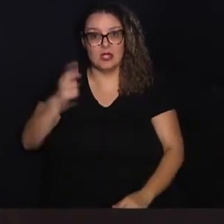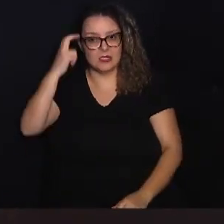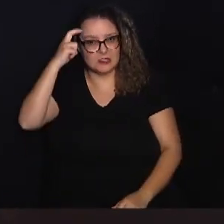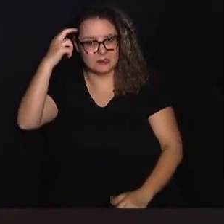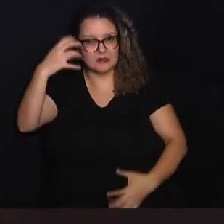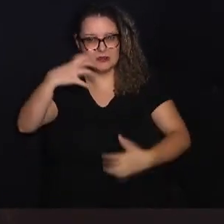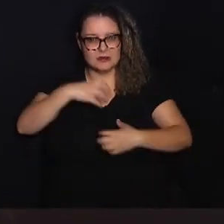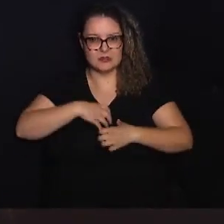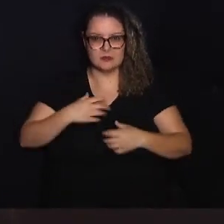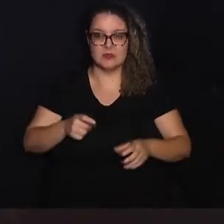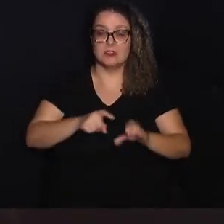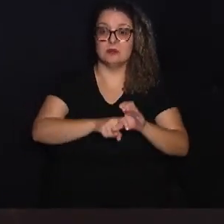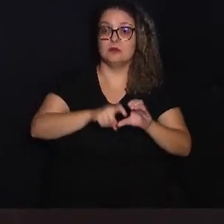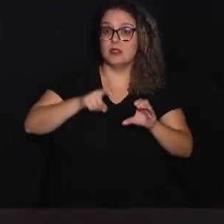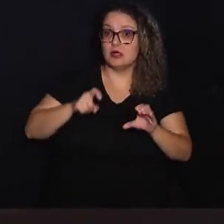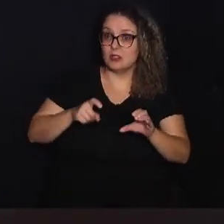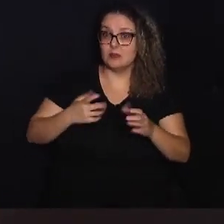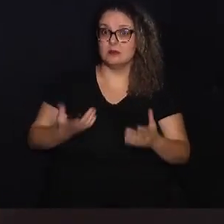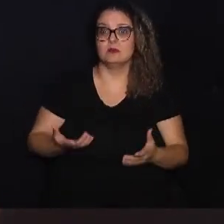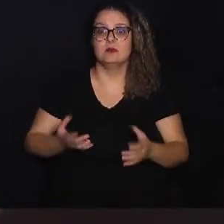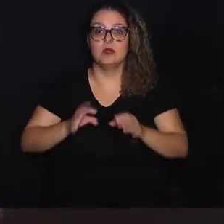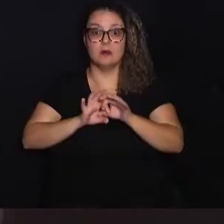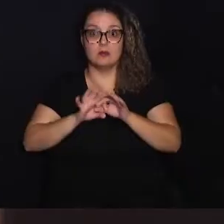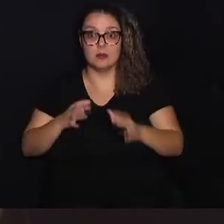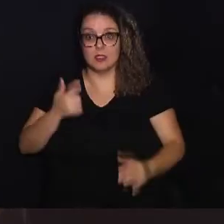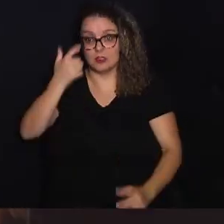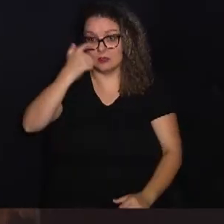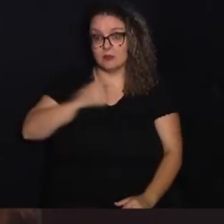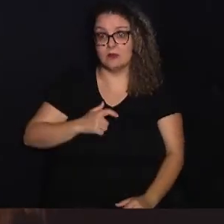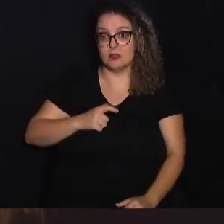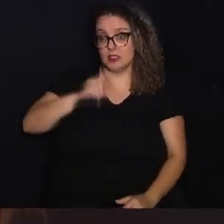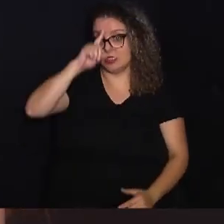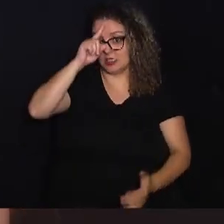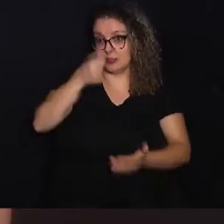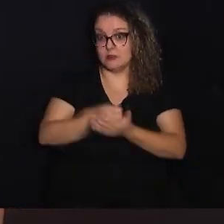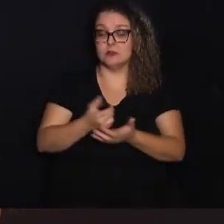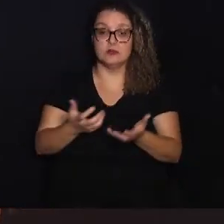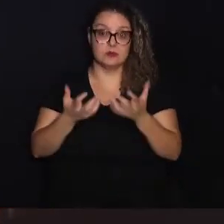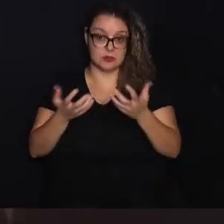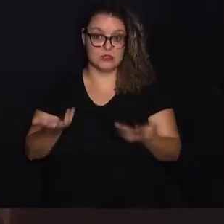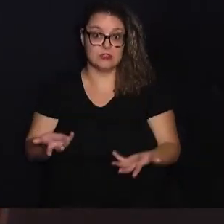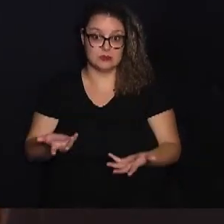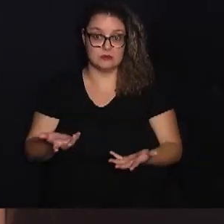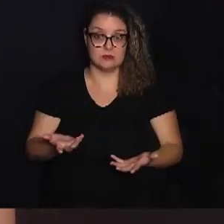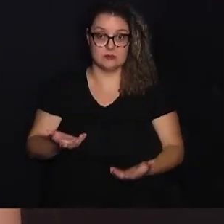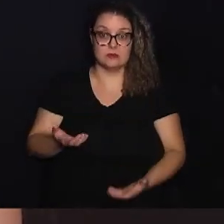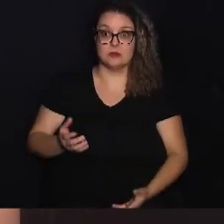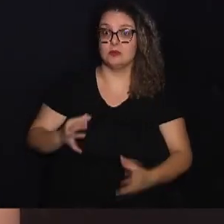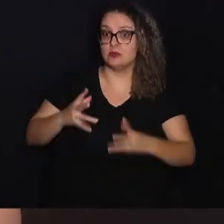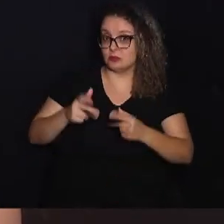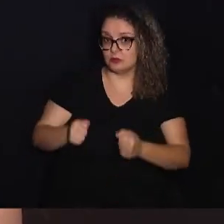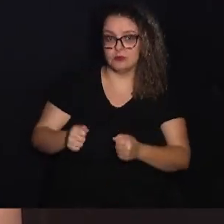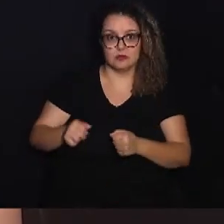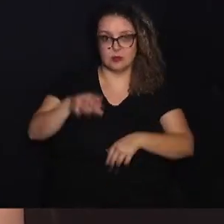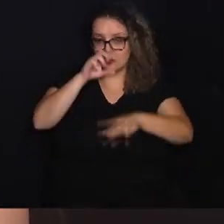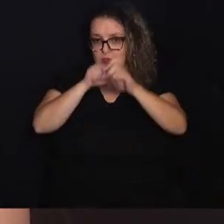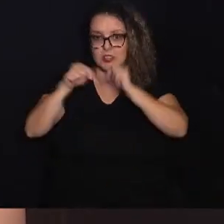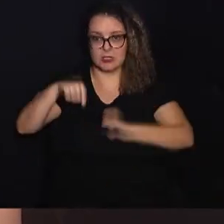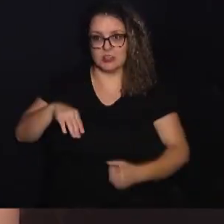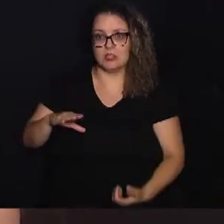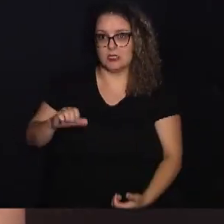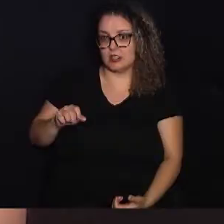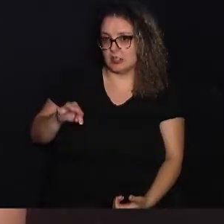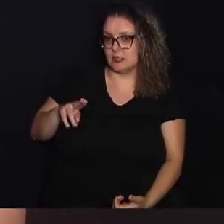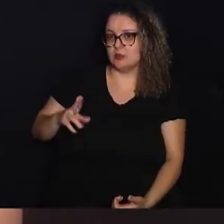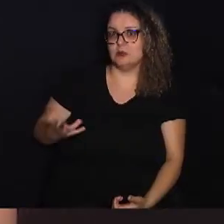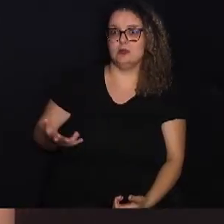muita autonomia. Então, eu me considero uma pessoa muito decidida com o que eu quero e eu devo tudo isso a Catu. Tudo aqui, o método de